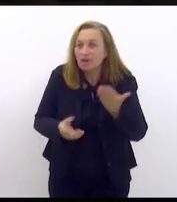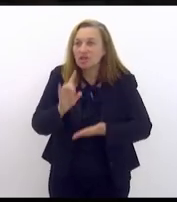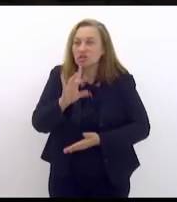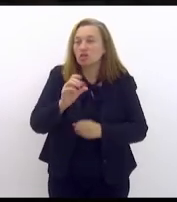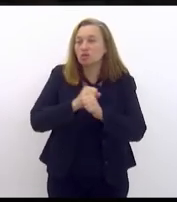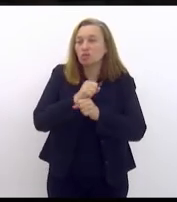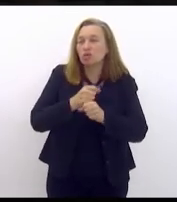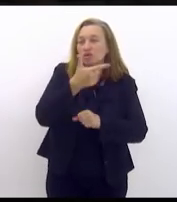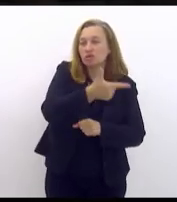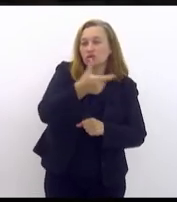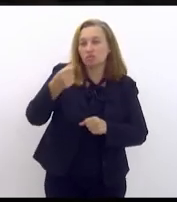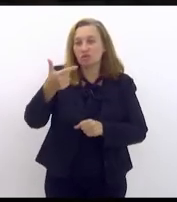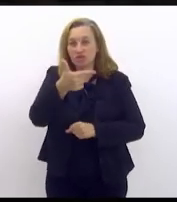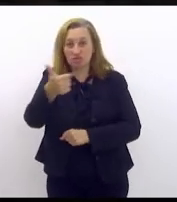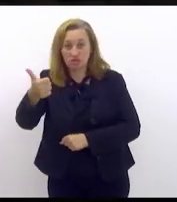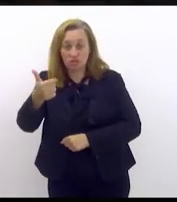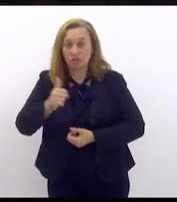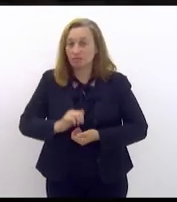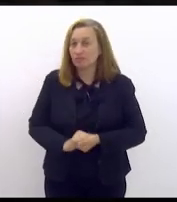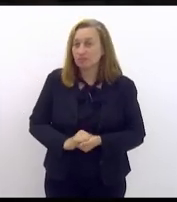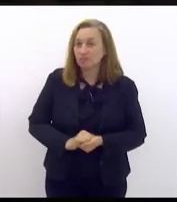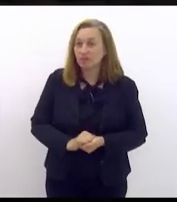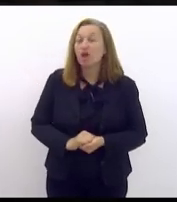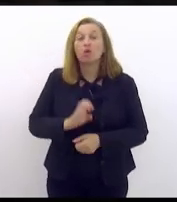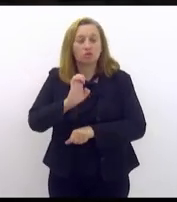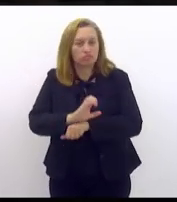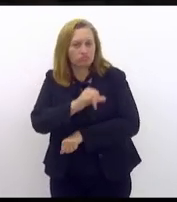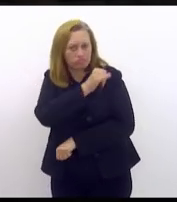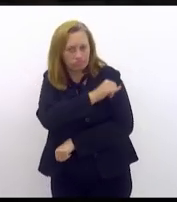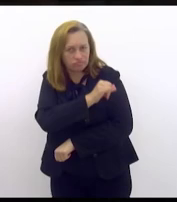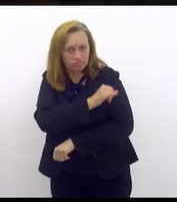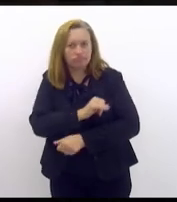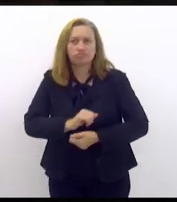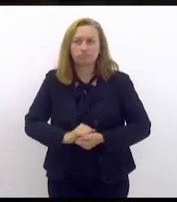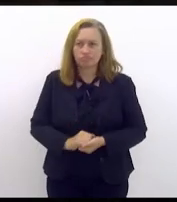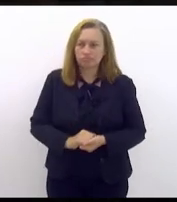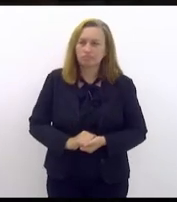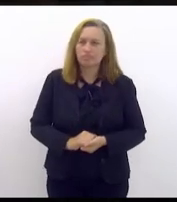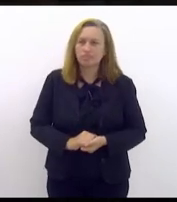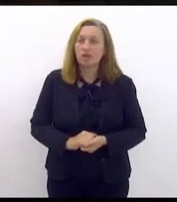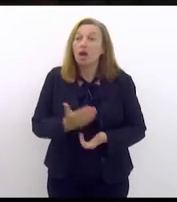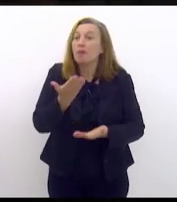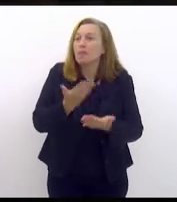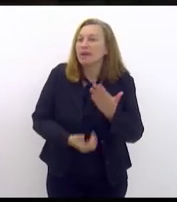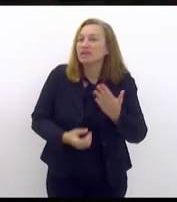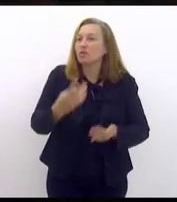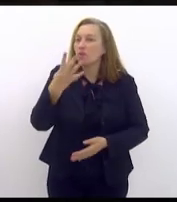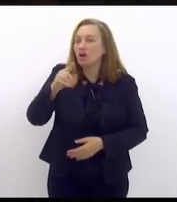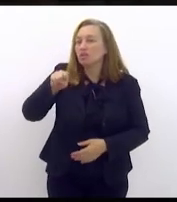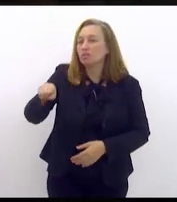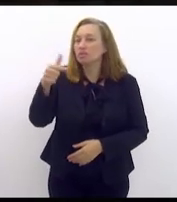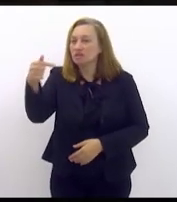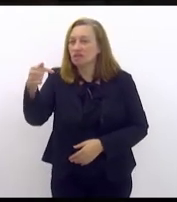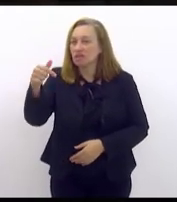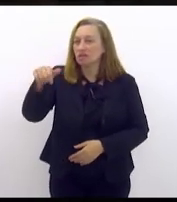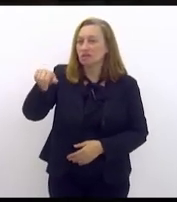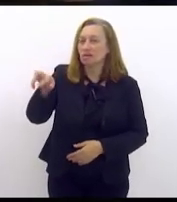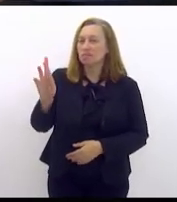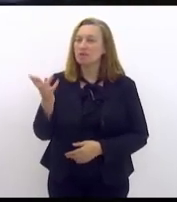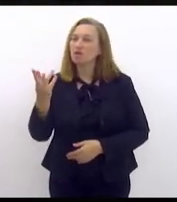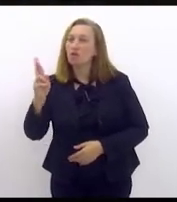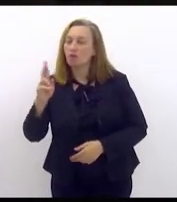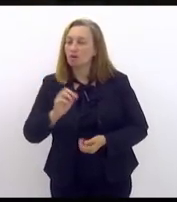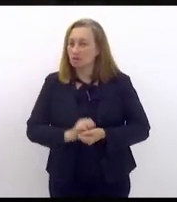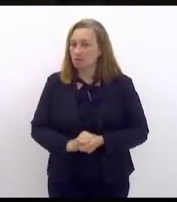ano 2022. Tanto é que o estado do Rio de Janeiro, que perdeu 4,7 bilhões